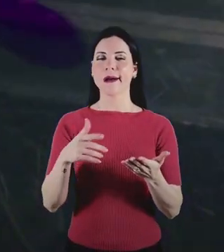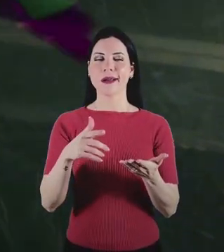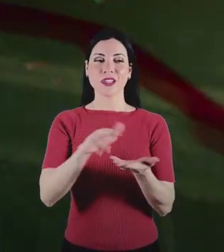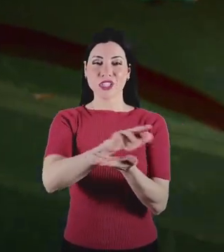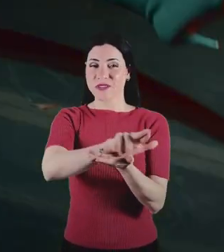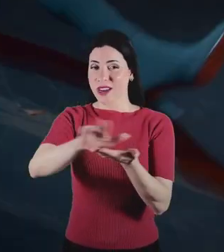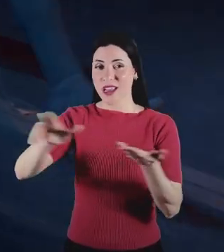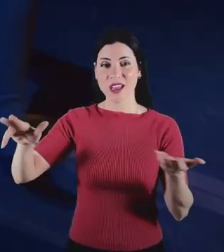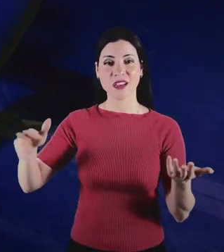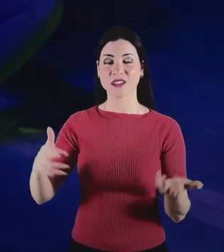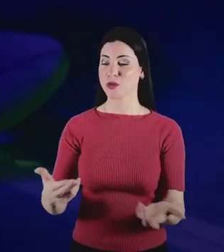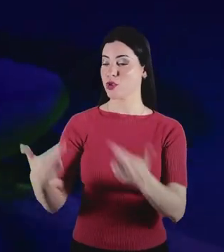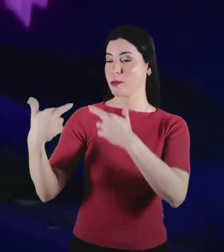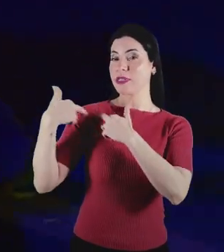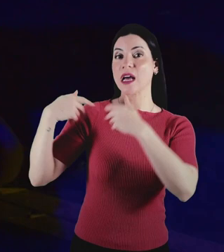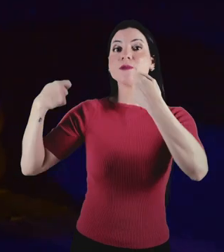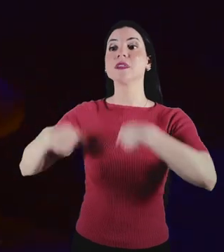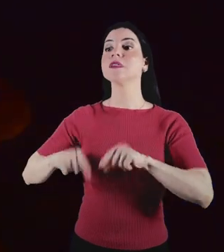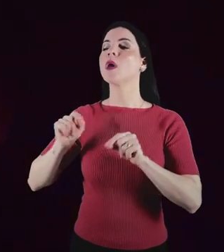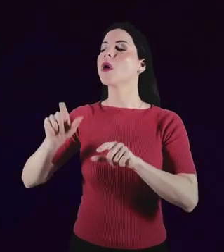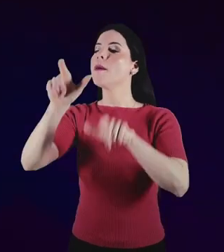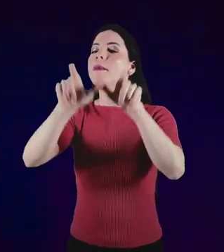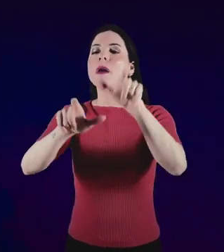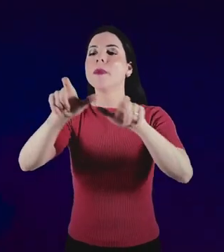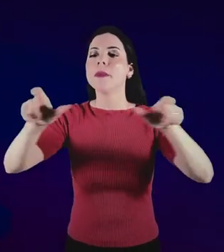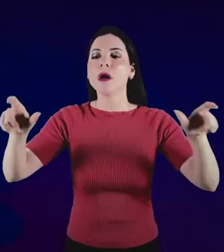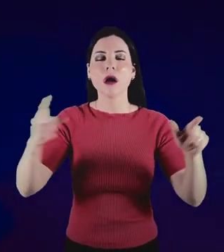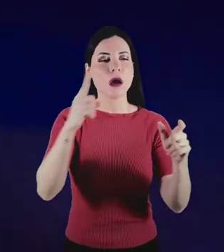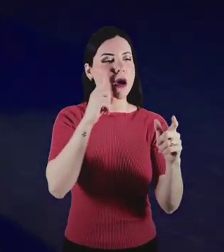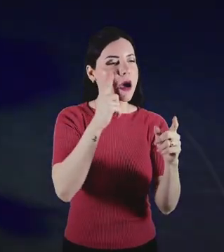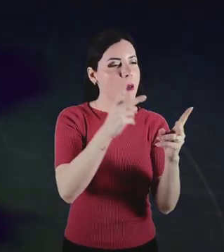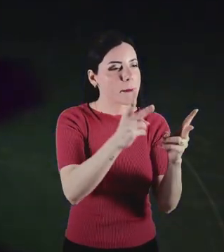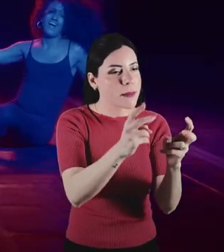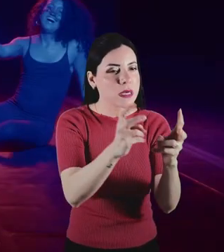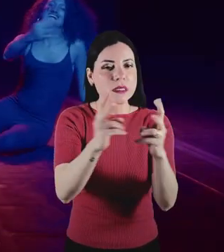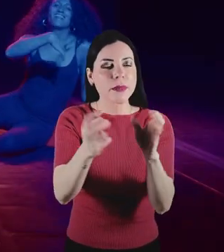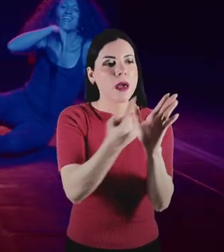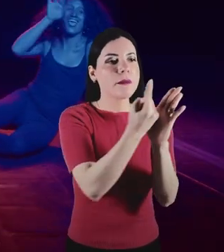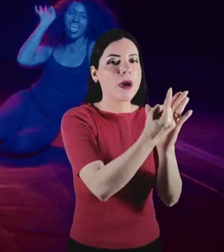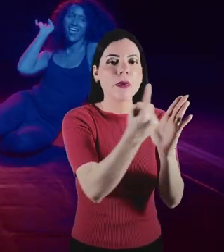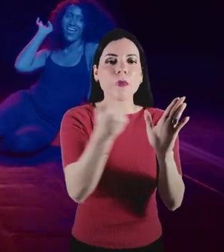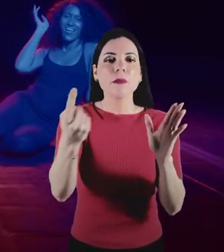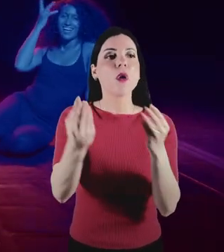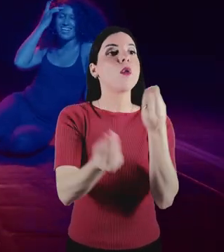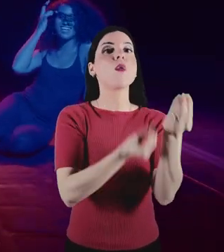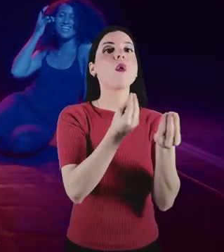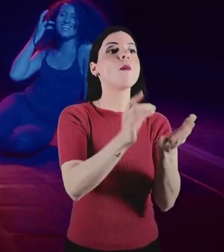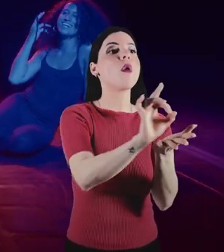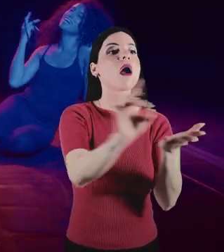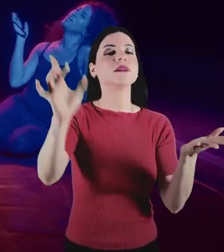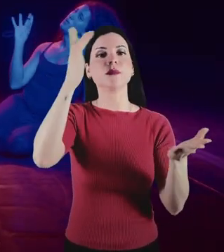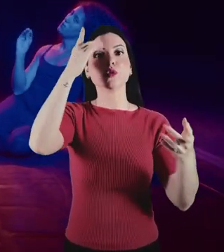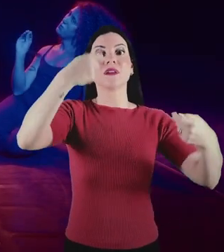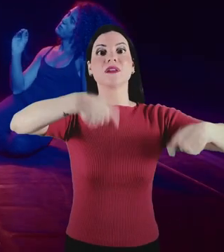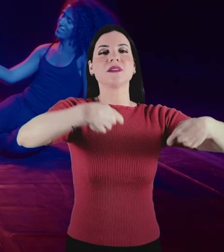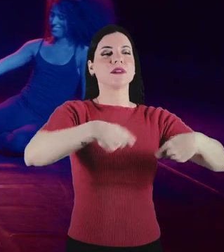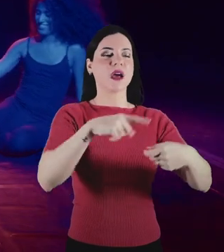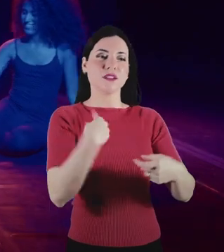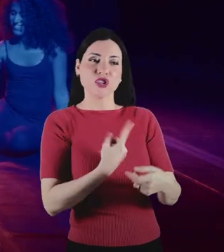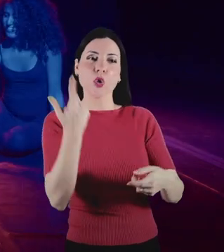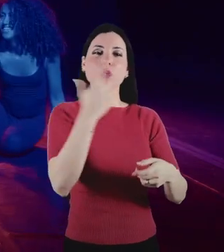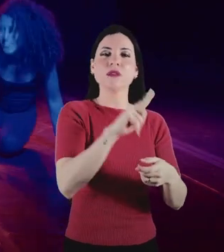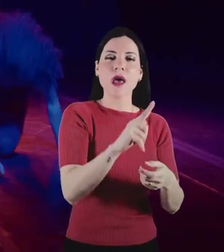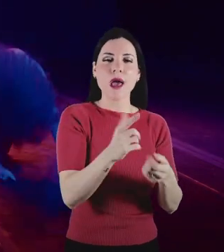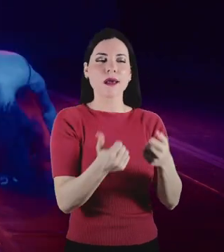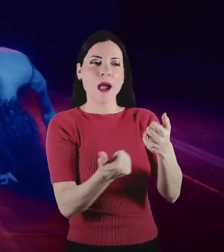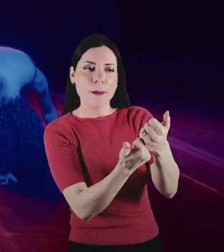Começaram a vir nessas, as responsabilidades de olhar para esses corpos, olhar para as demandas individuais e como que a gente abraça essas demandas, como que a gente